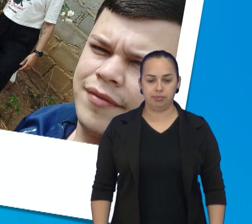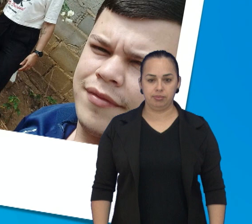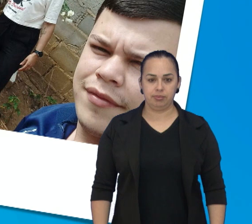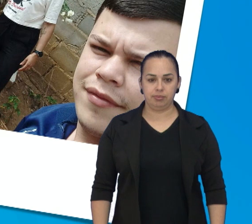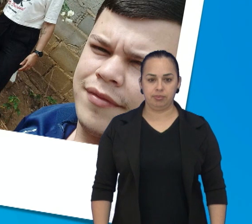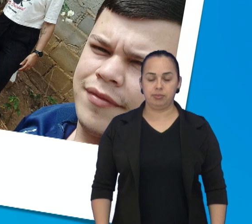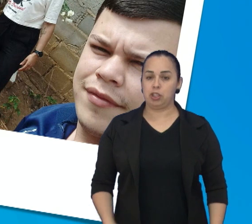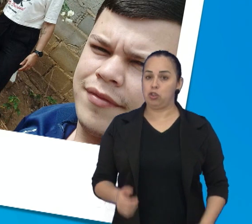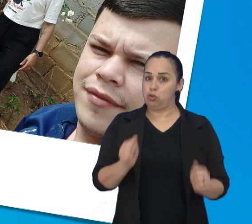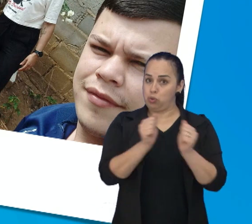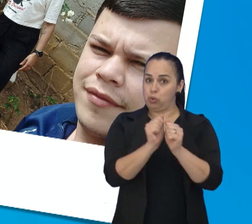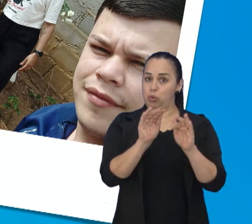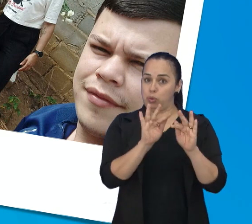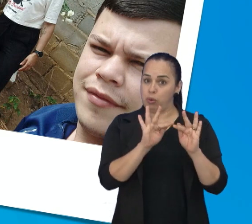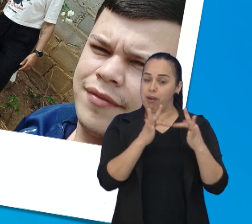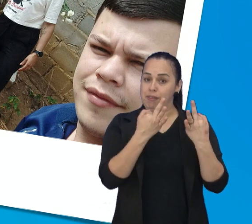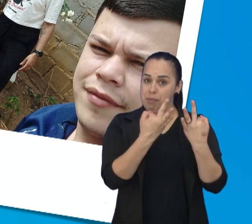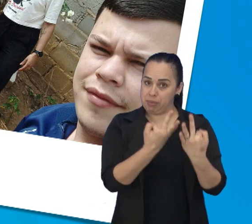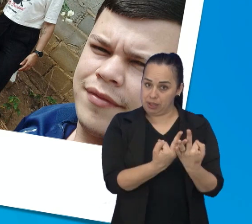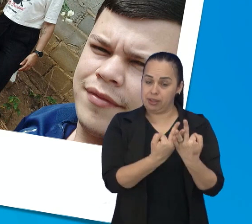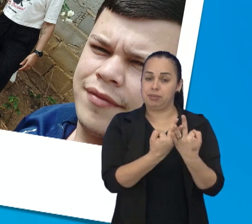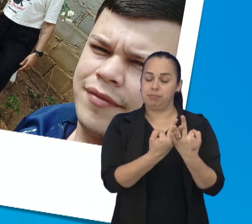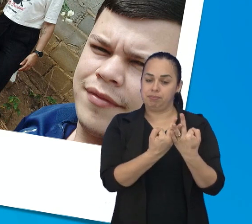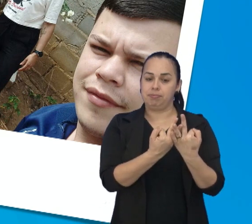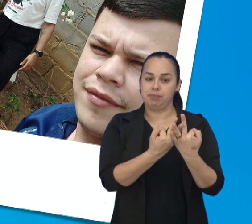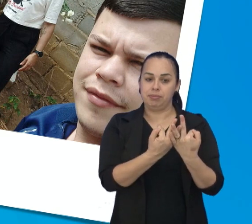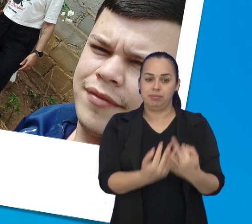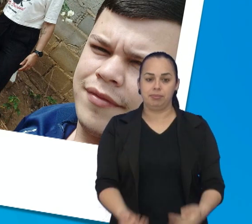Os filhos, a esposa.